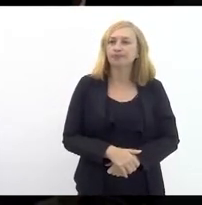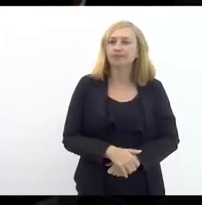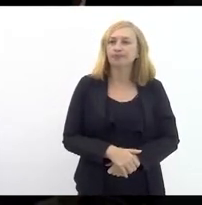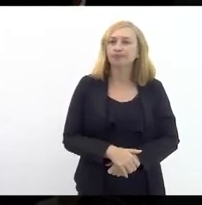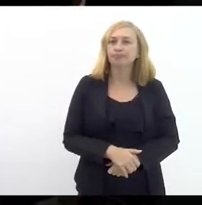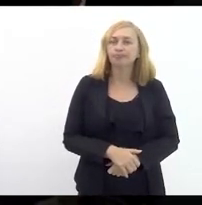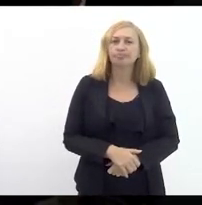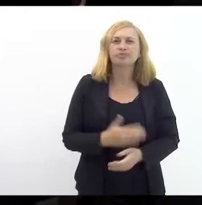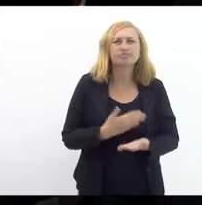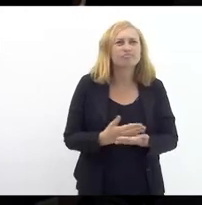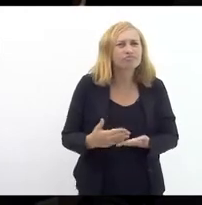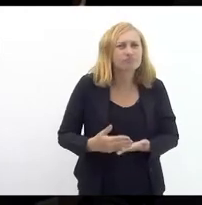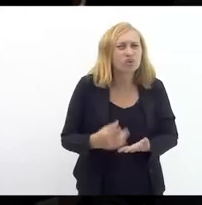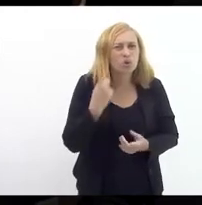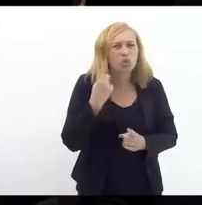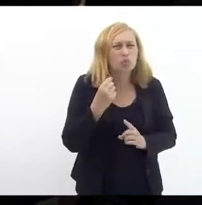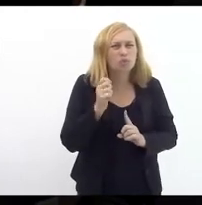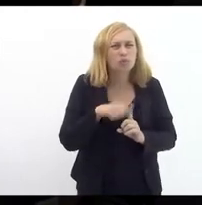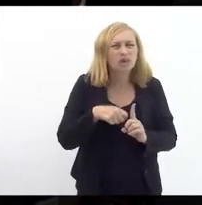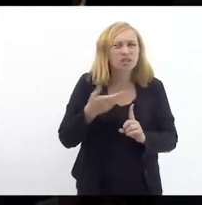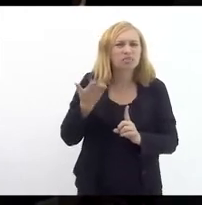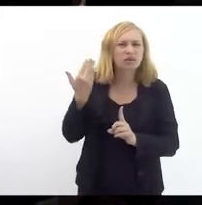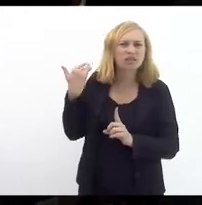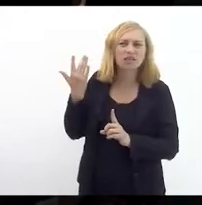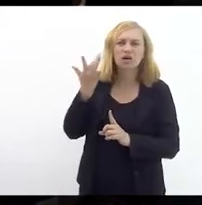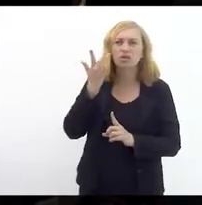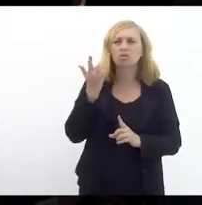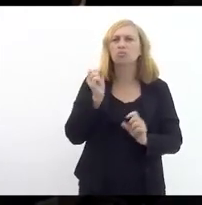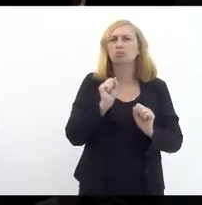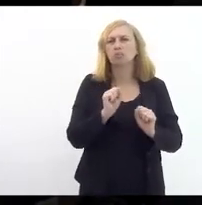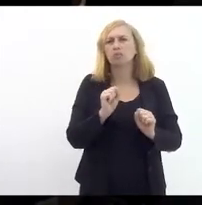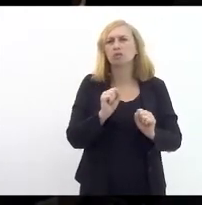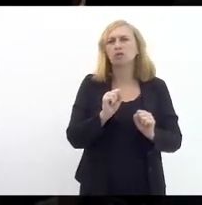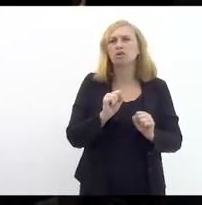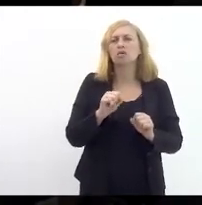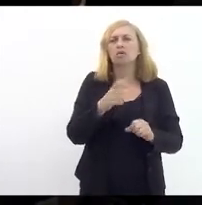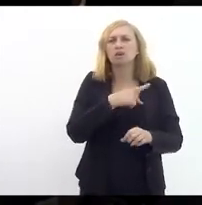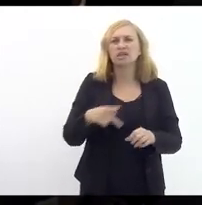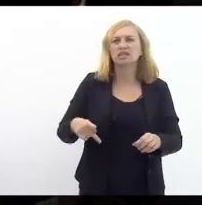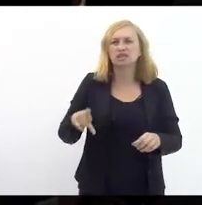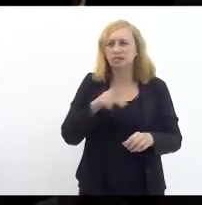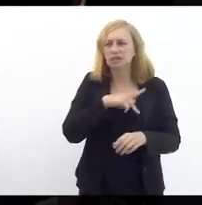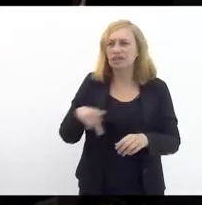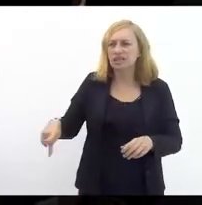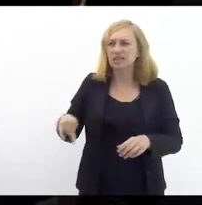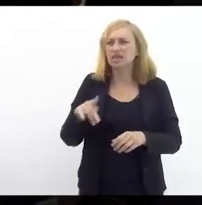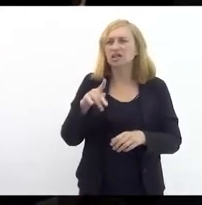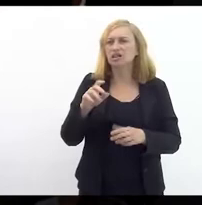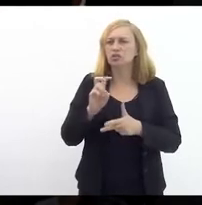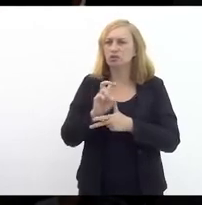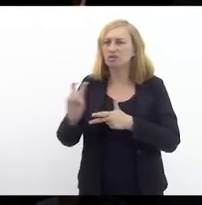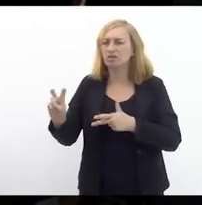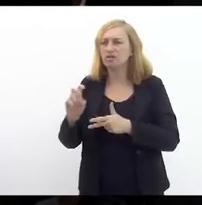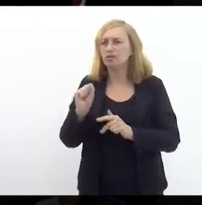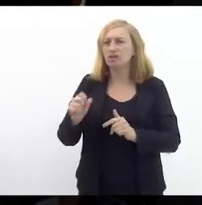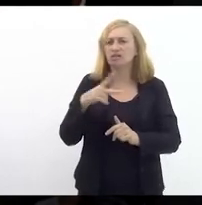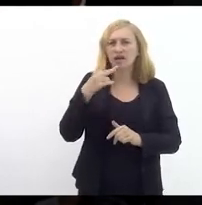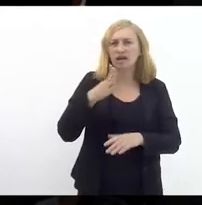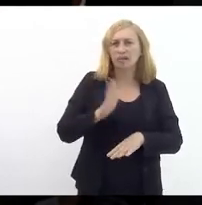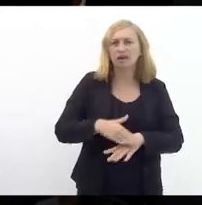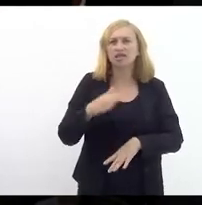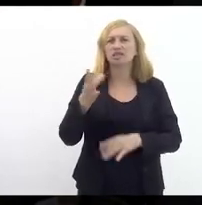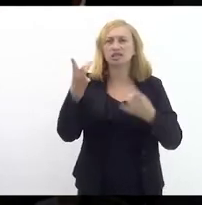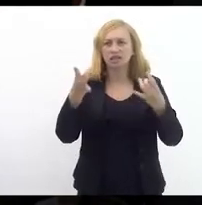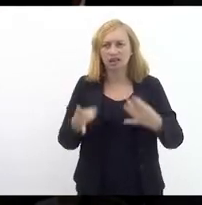celebrado um mês atrás, talvez o presidente da Supervia possa dar mais detalhes, envolvendo todas as estações. Não